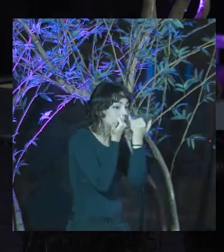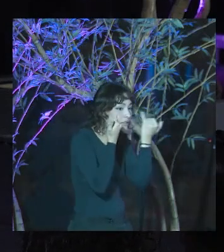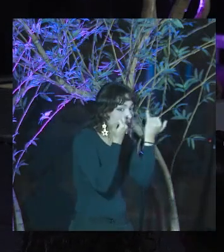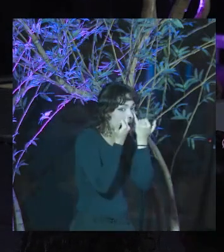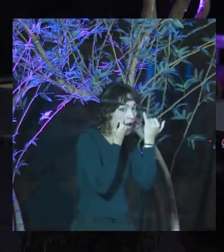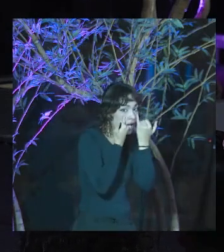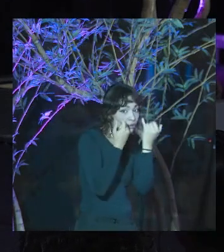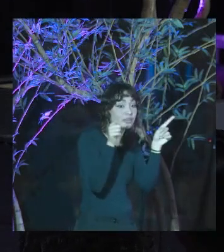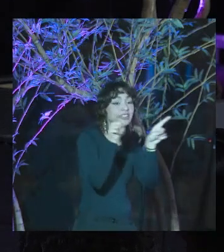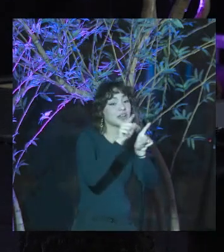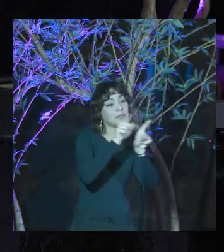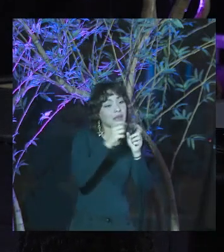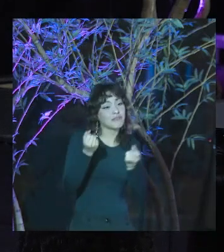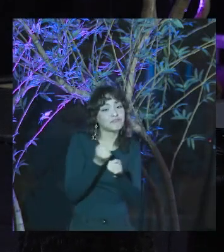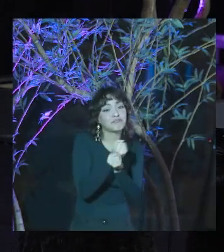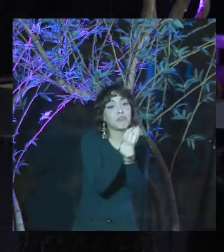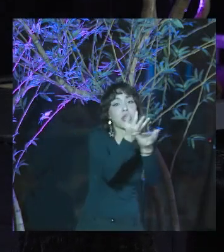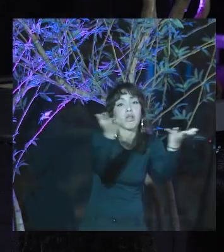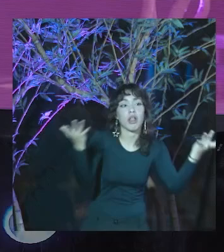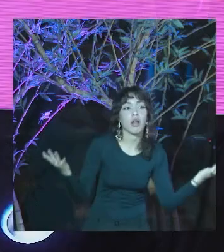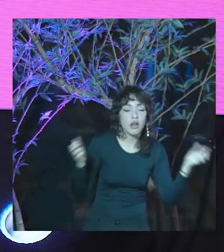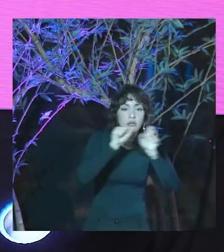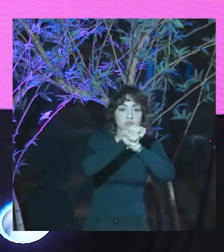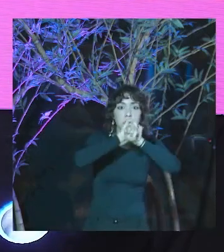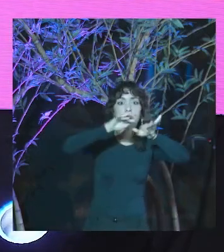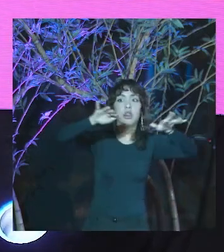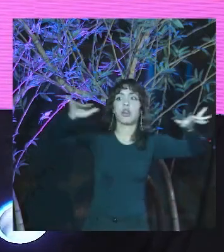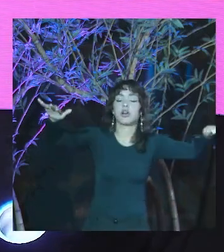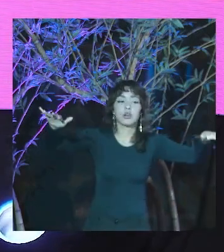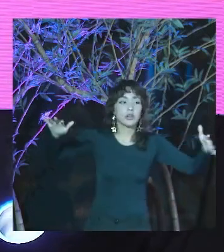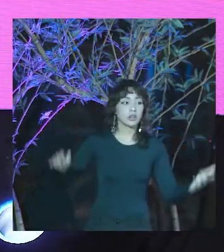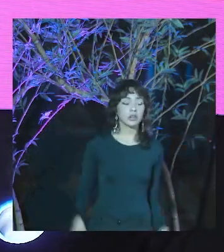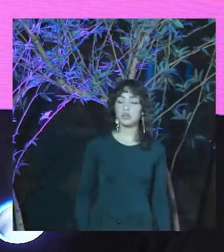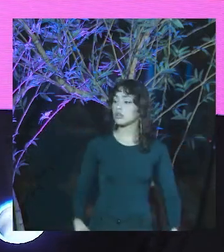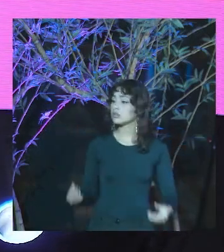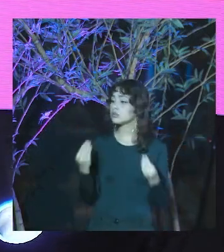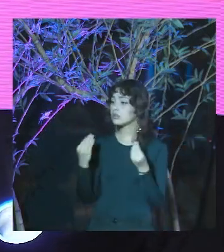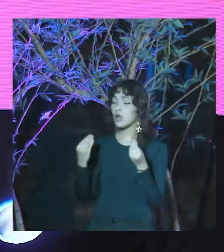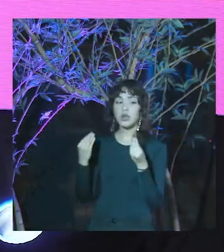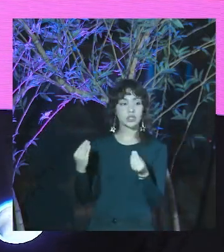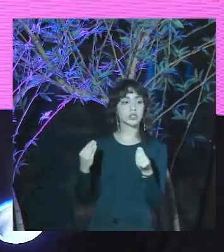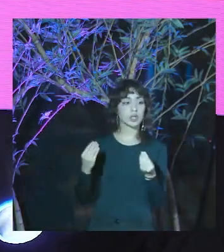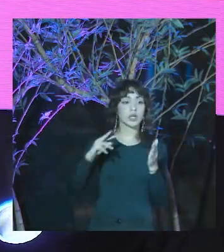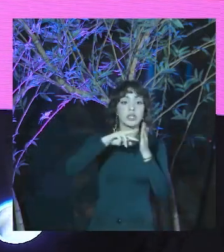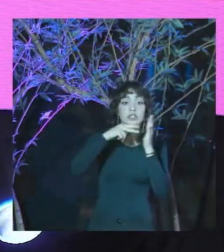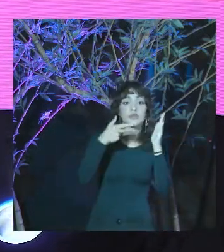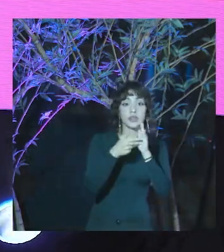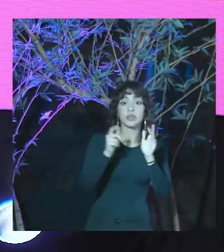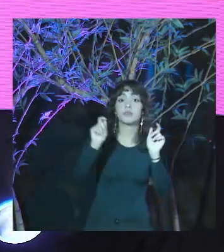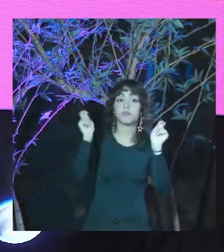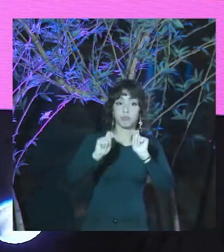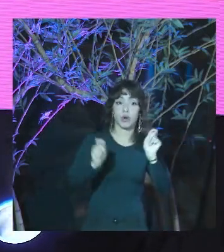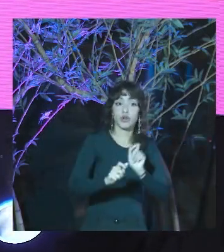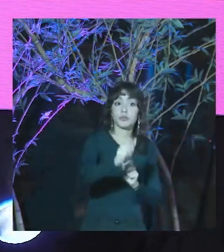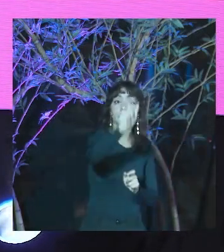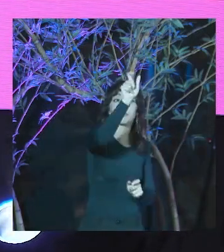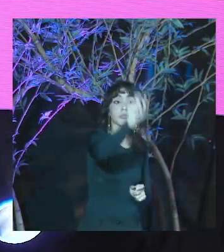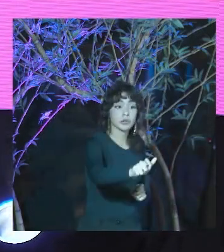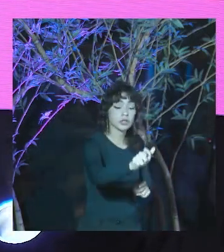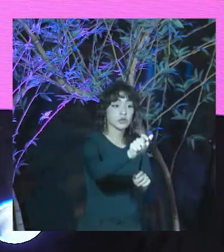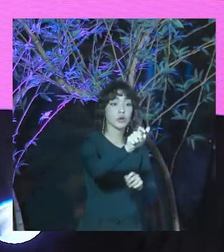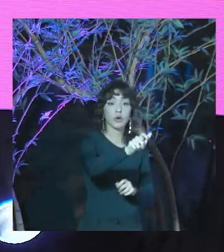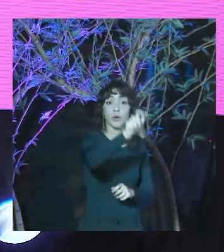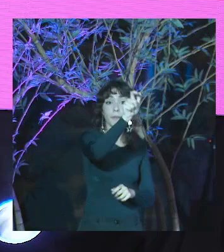dados que vazaram. Gente, isso significa que pode ter um serzinho igual a mim, copiado num lugar do mundo, porque tem alguém com o meu